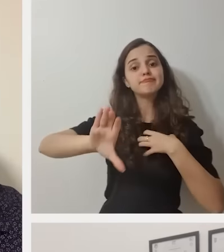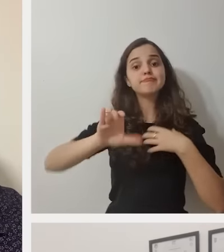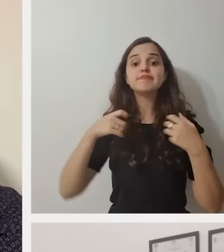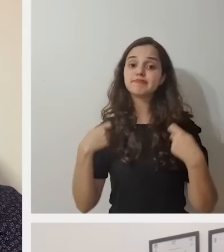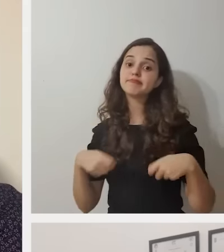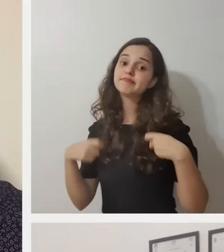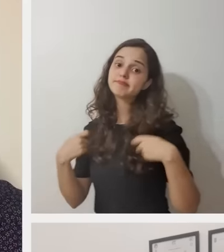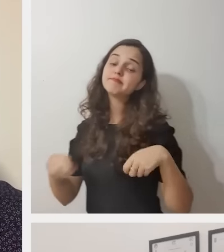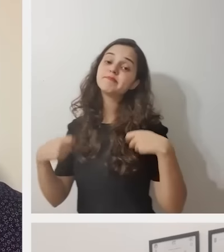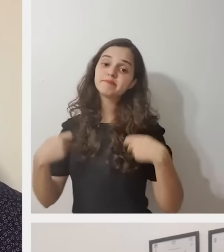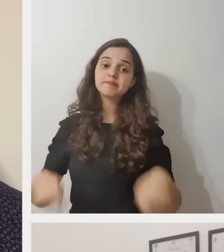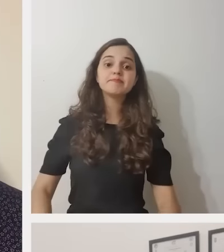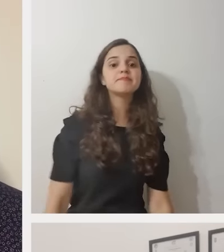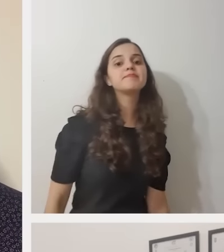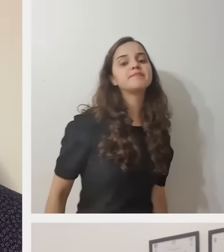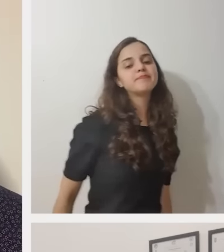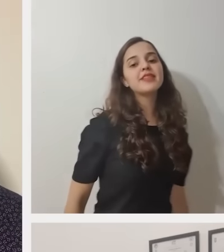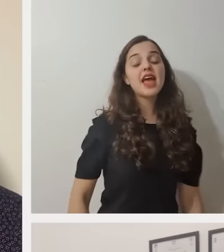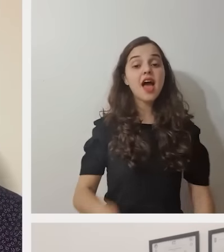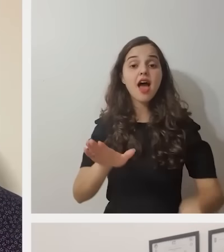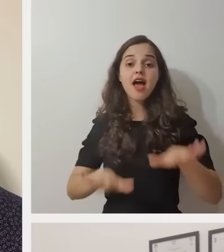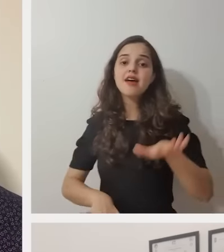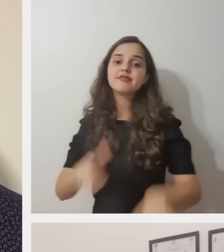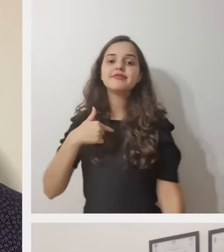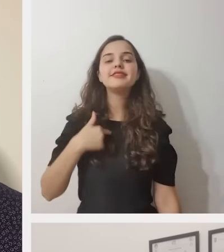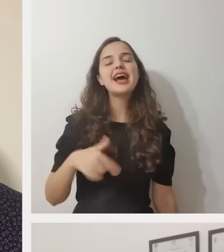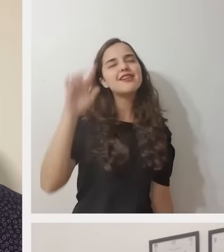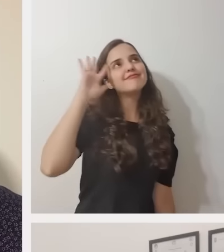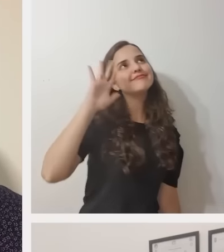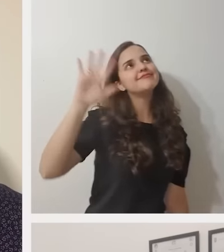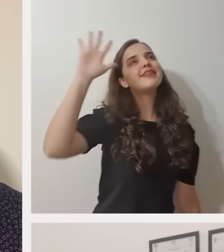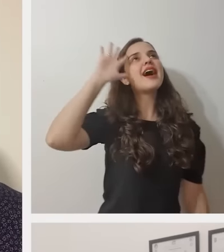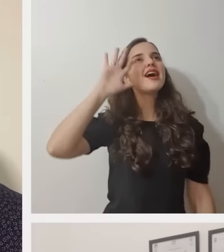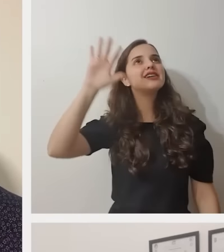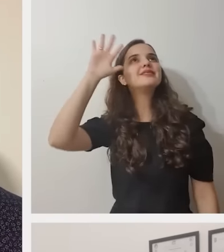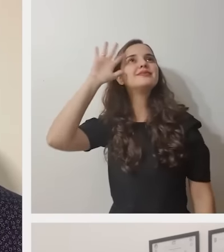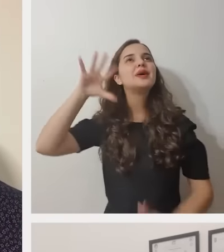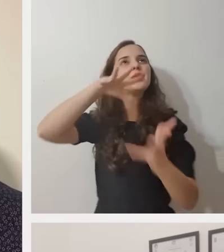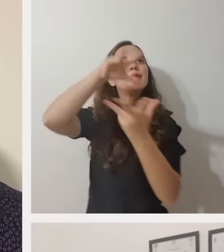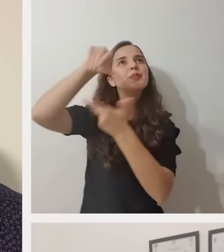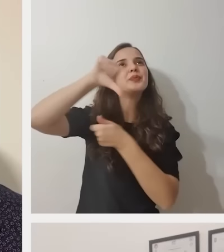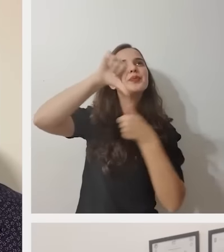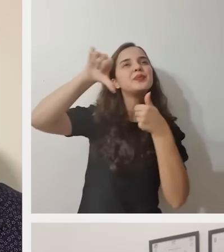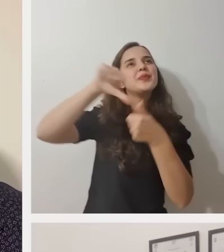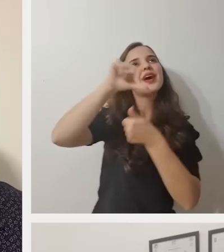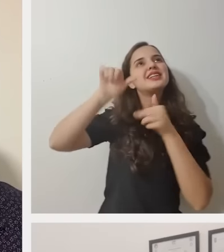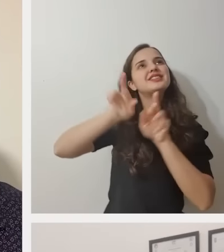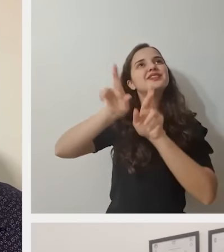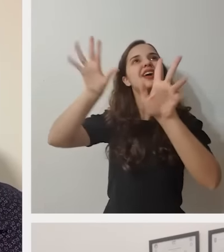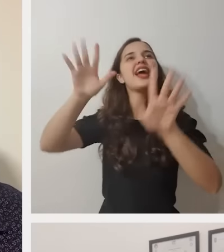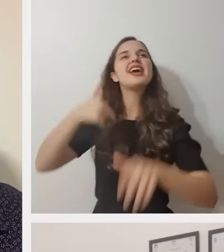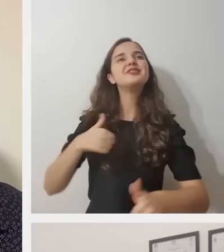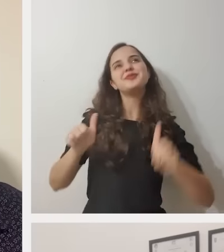Nós apesonhamos, mas eu aqui só esperar. Eu sou um